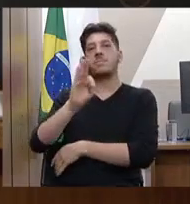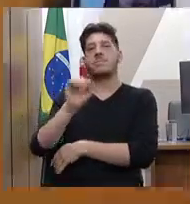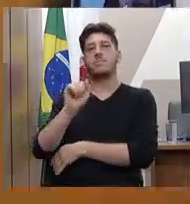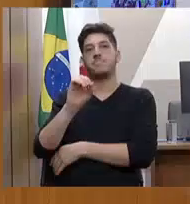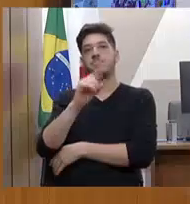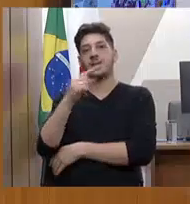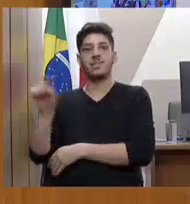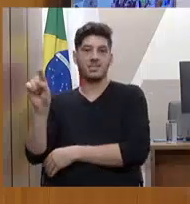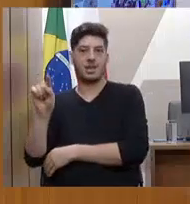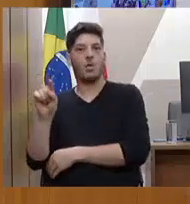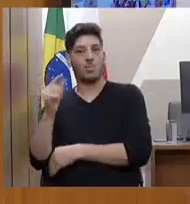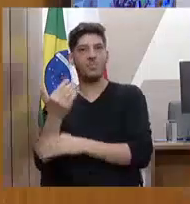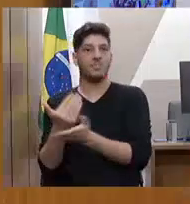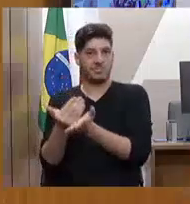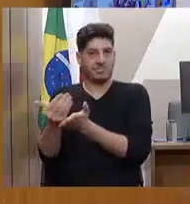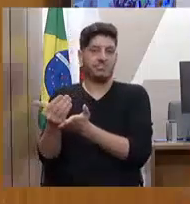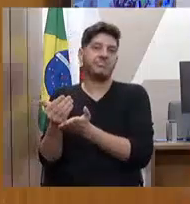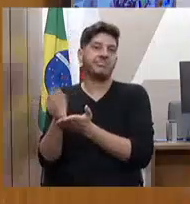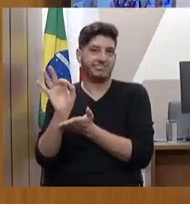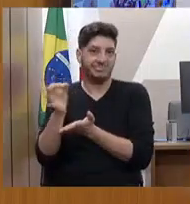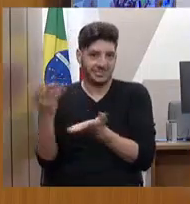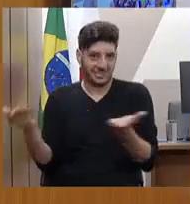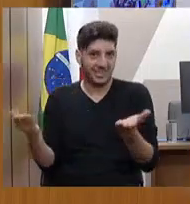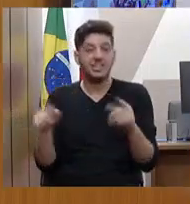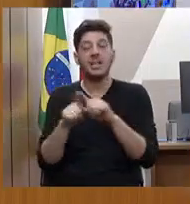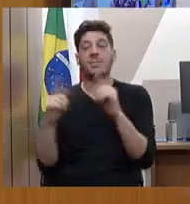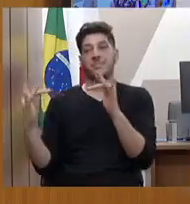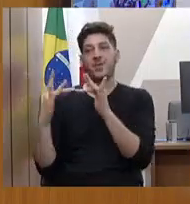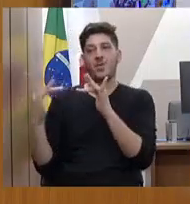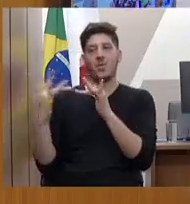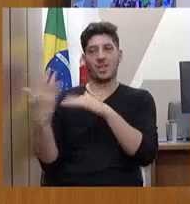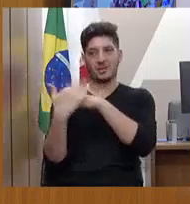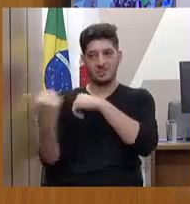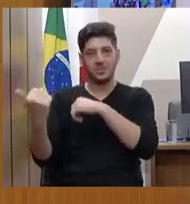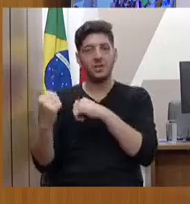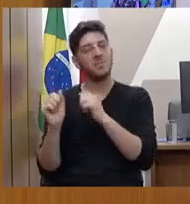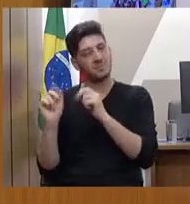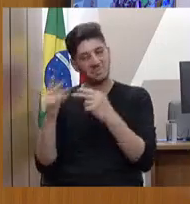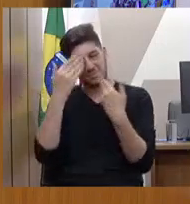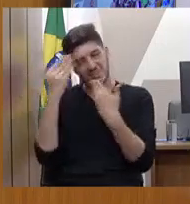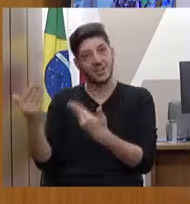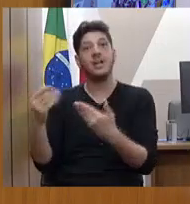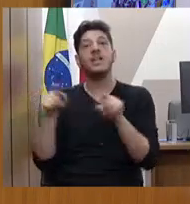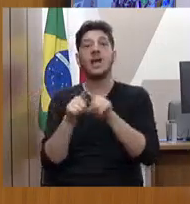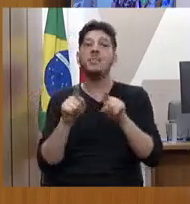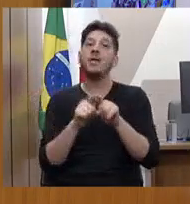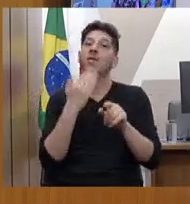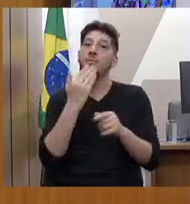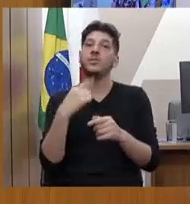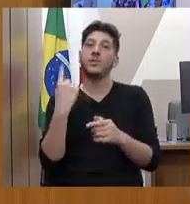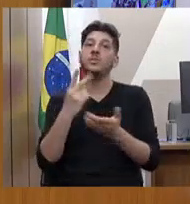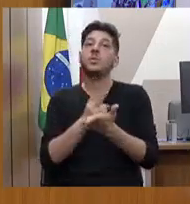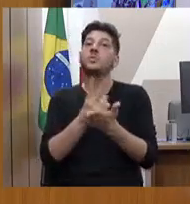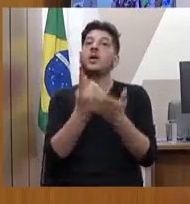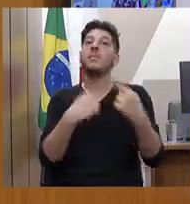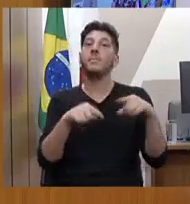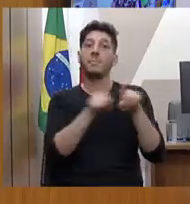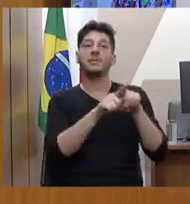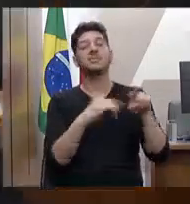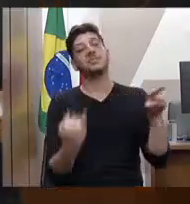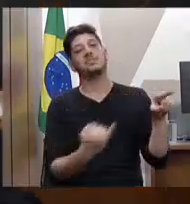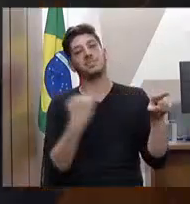iniciativa né Por ter esse contato e Solicito que nós continuemos uma parceria que eu acho que é fundamental